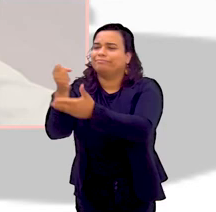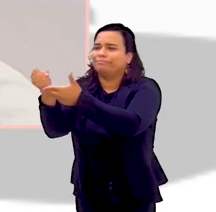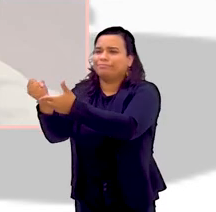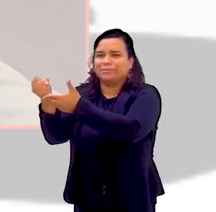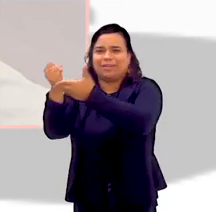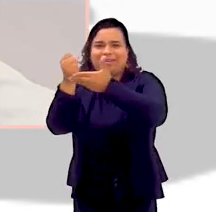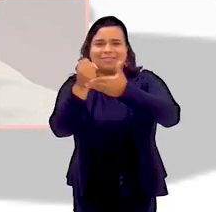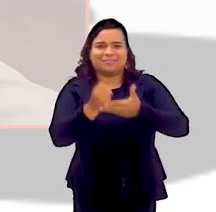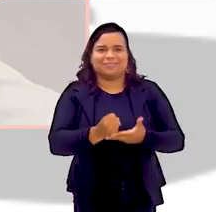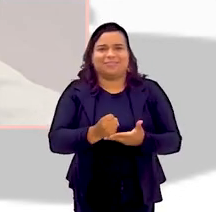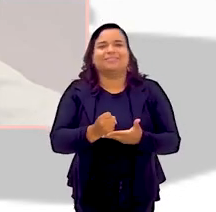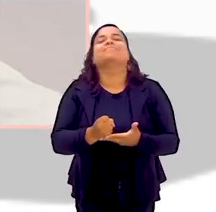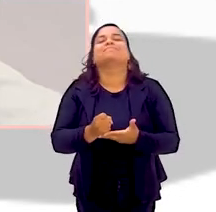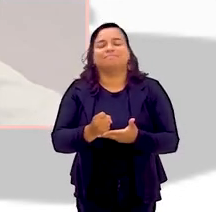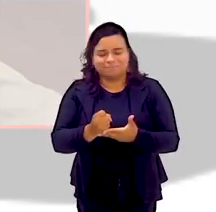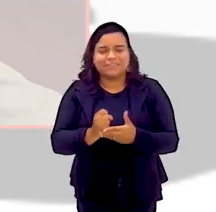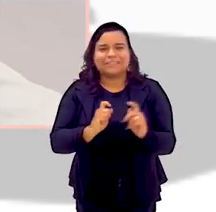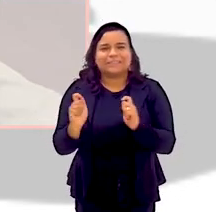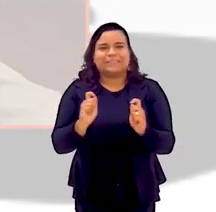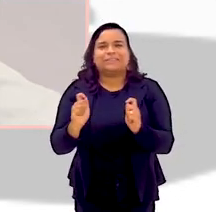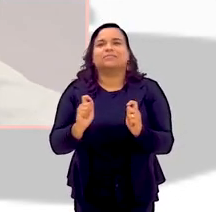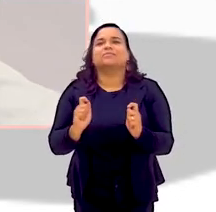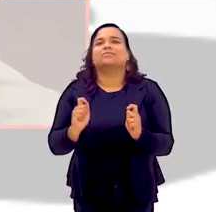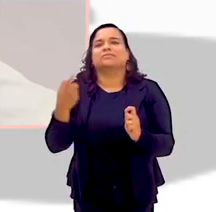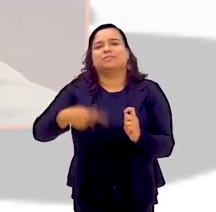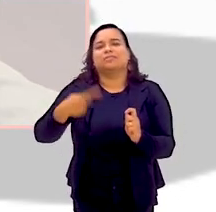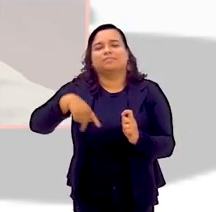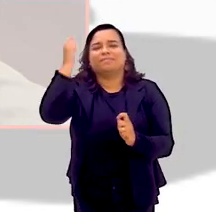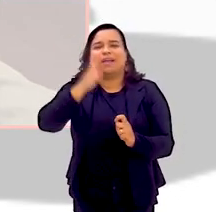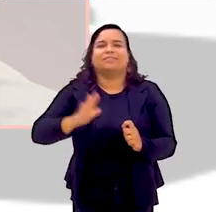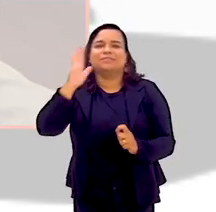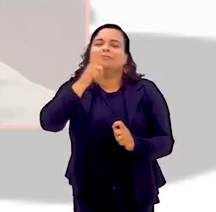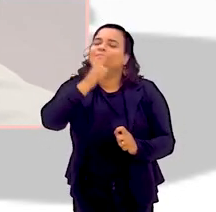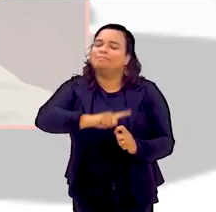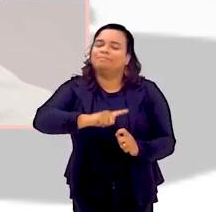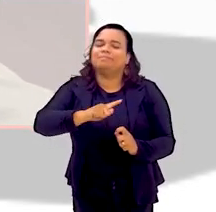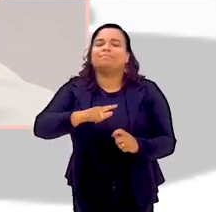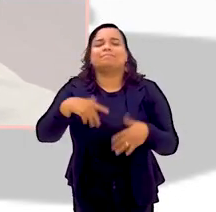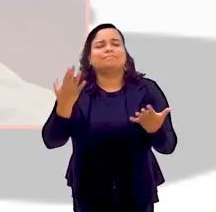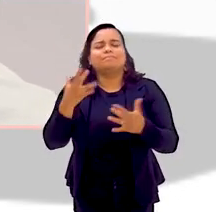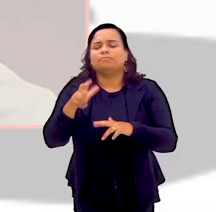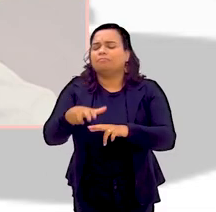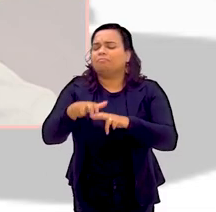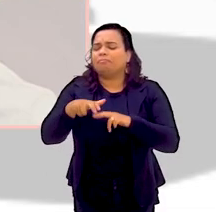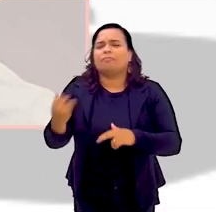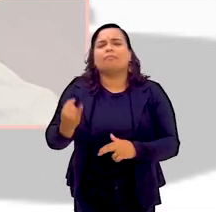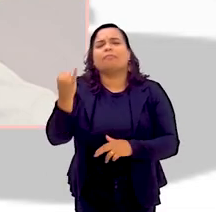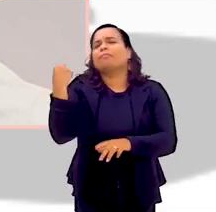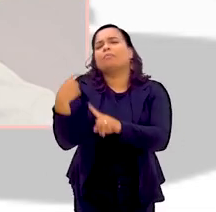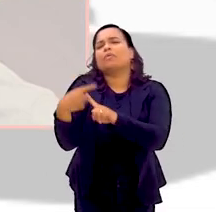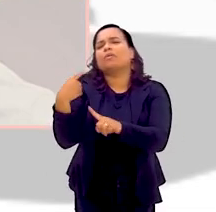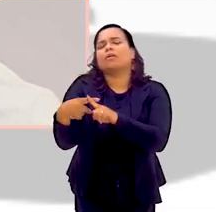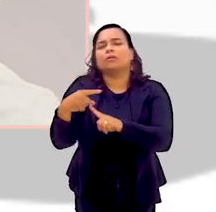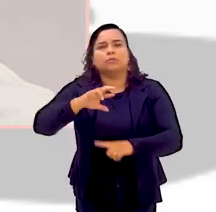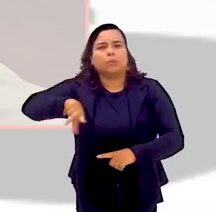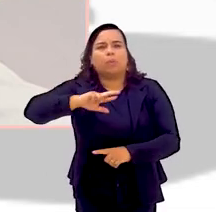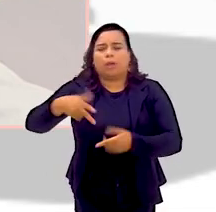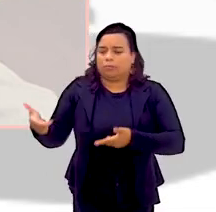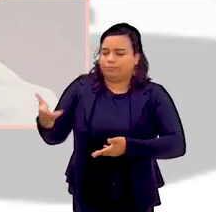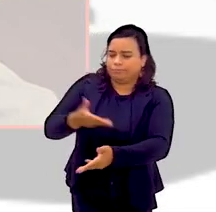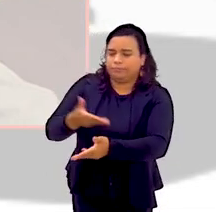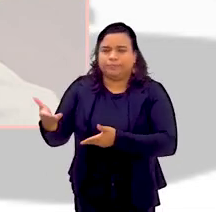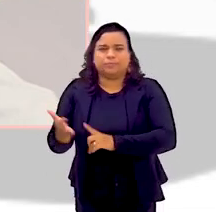trazer, viabilizar economicamente a vinda do Web Summit para o Brasil. Por que que isso é importante? Primeiro, não só na troca